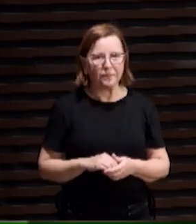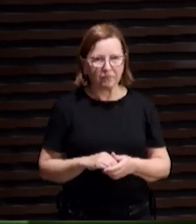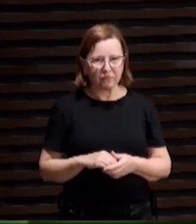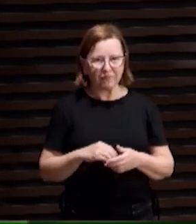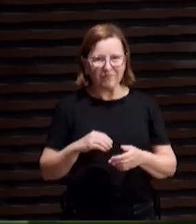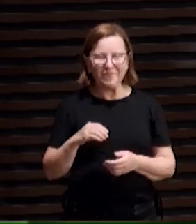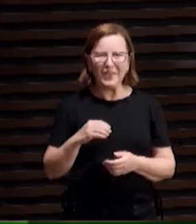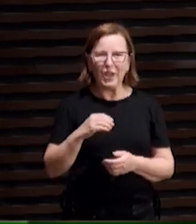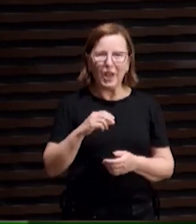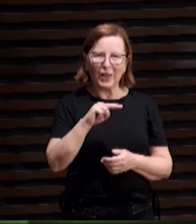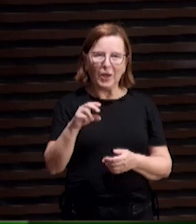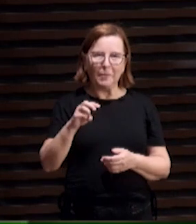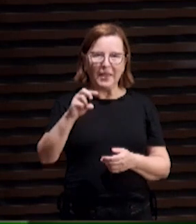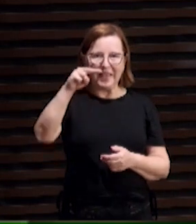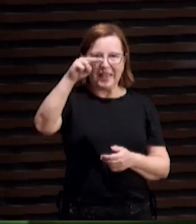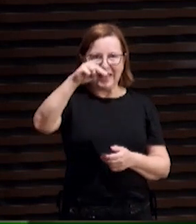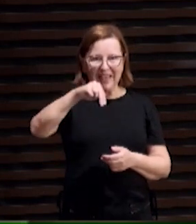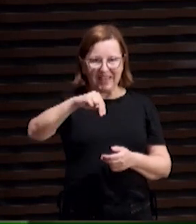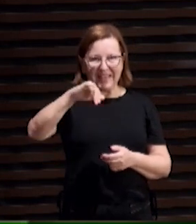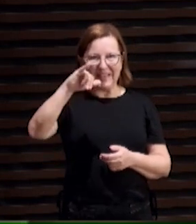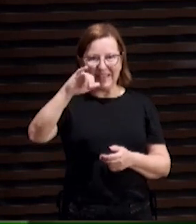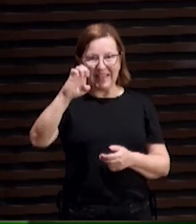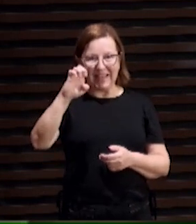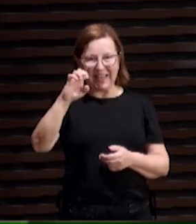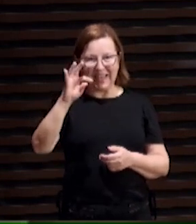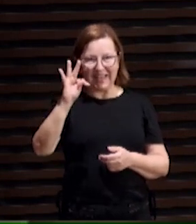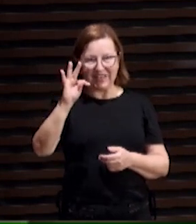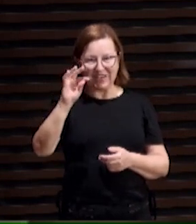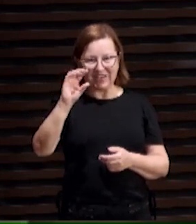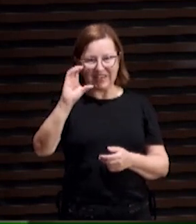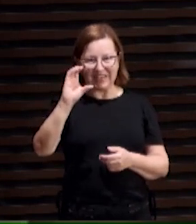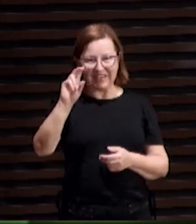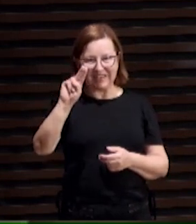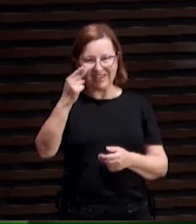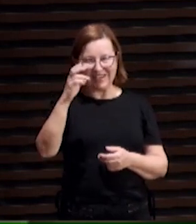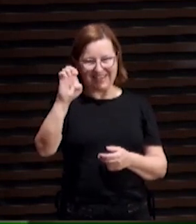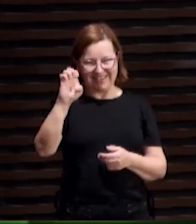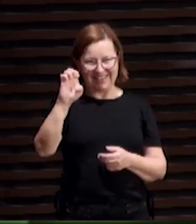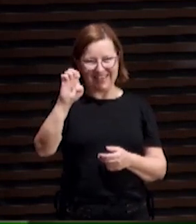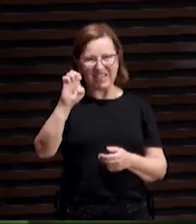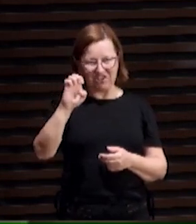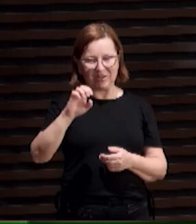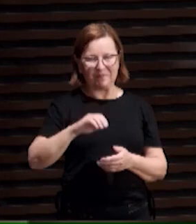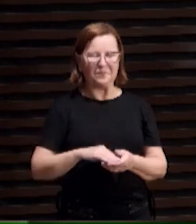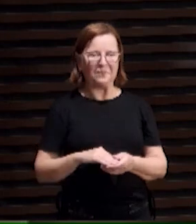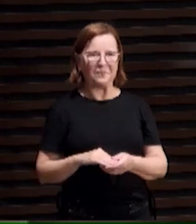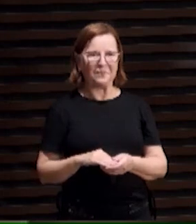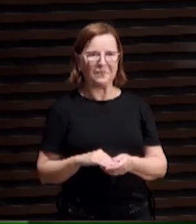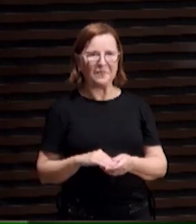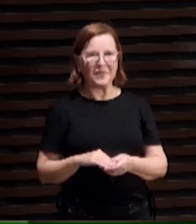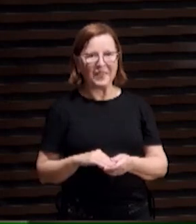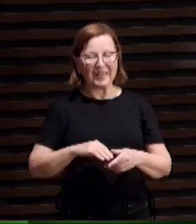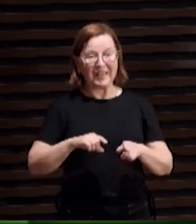perante o indestrutível pé de Cristo, calçado com o amor do mundo, o amor que se manifesta